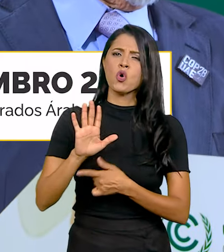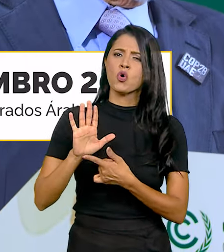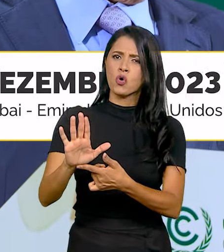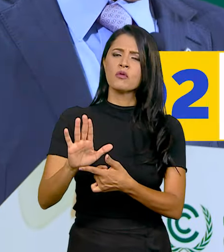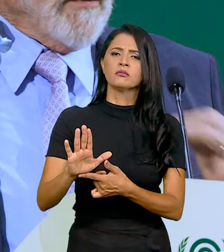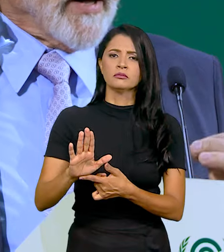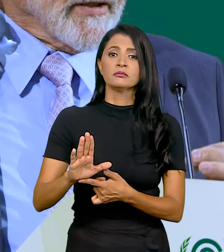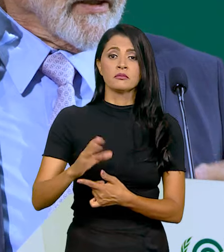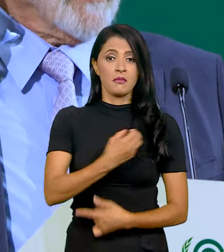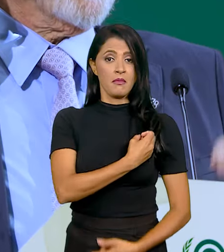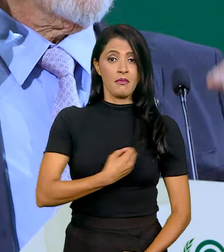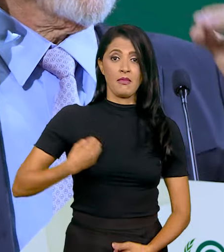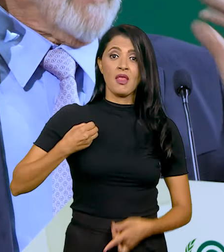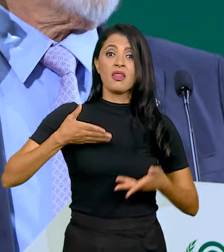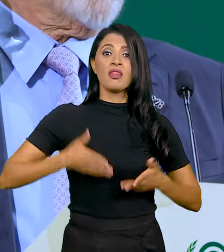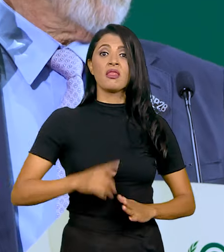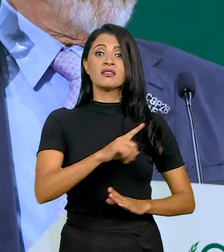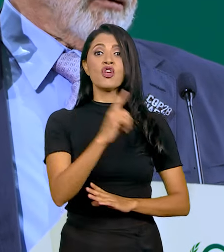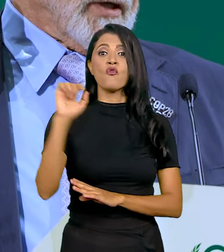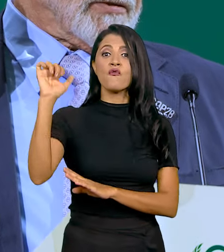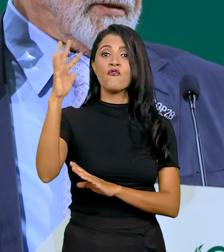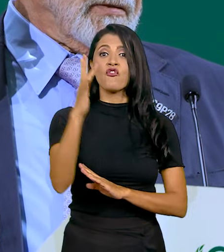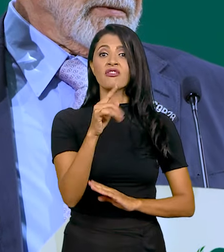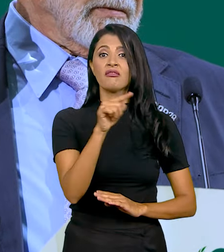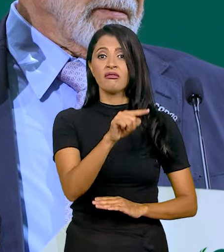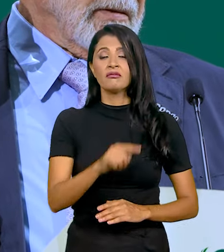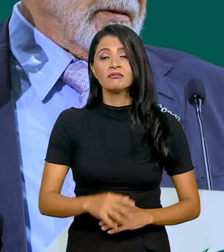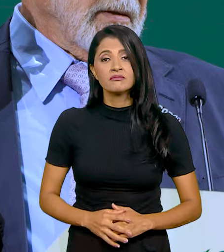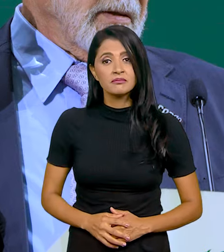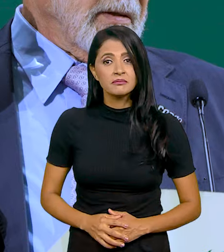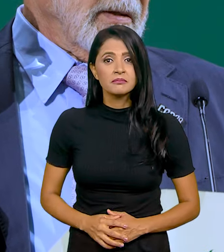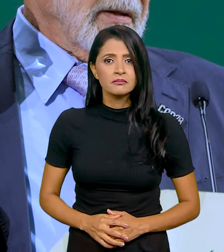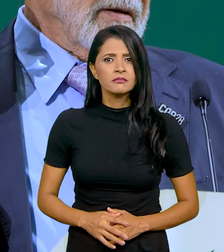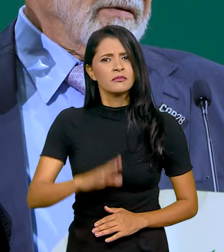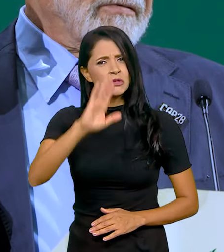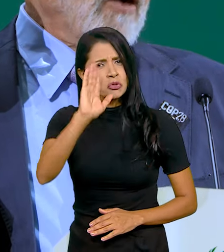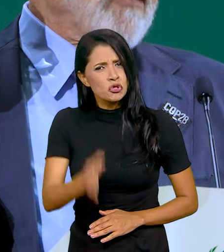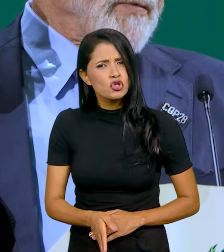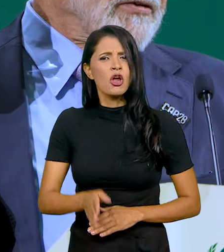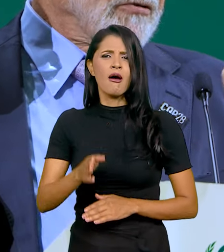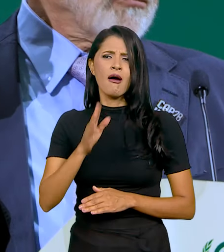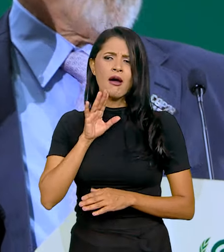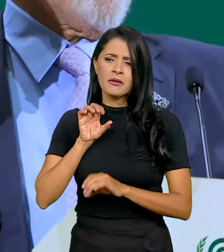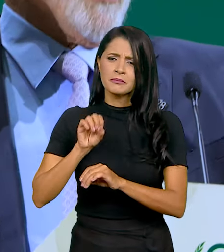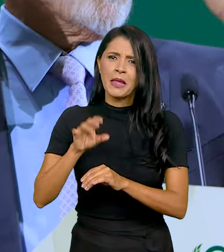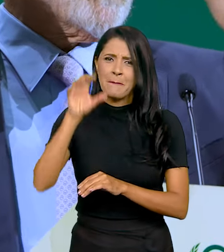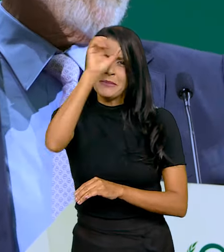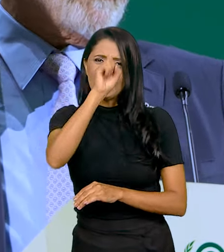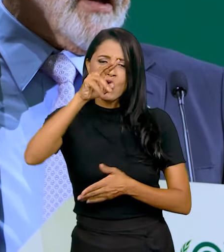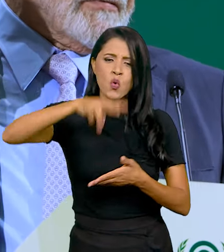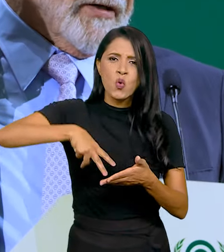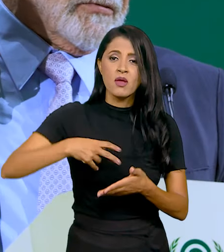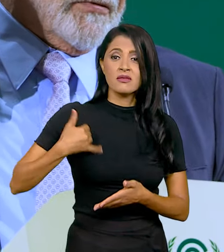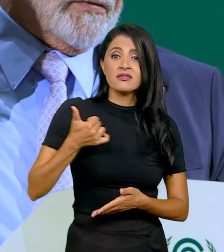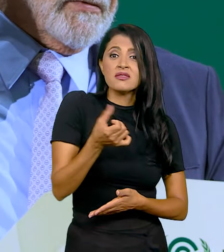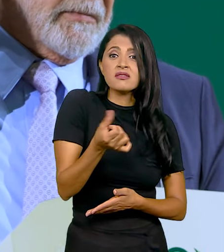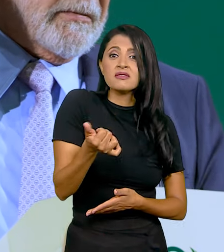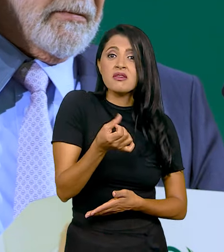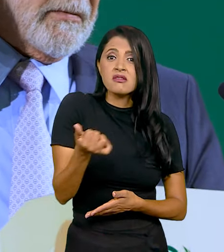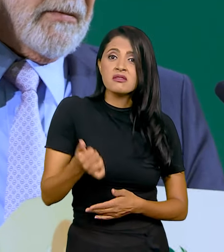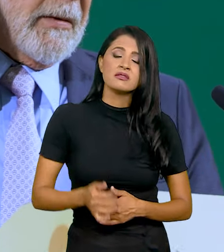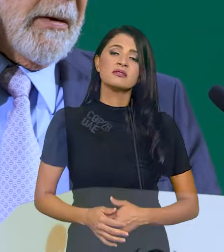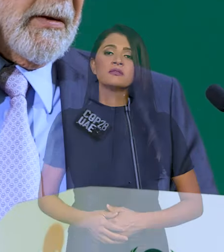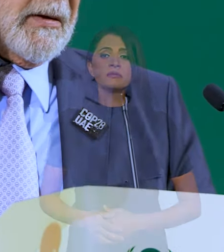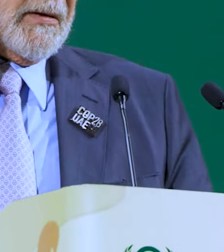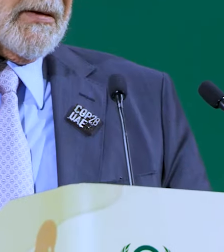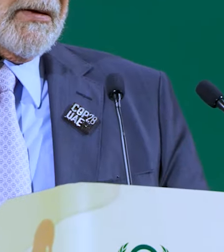só. A Marina nasceu na floresta. Se alfabetizou aos 16 anos.